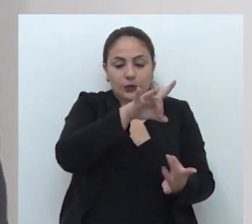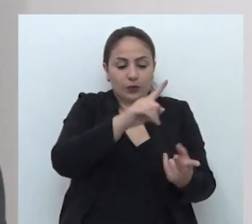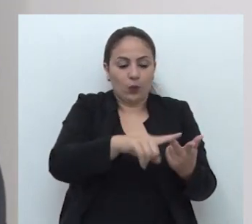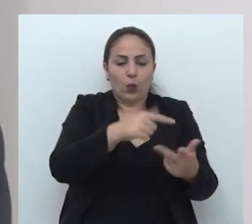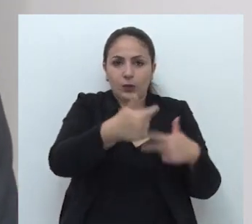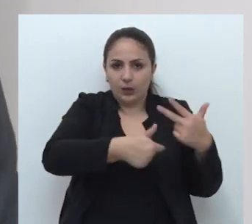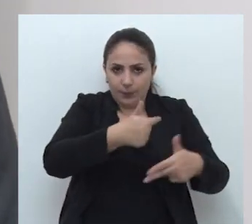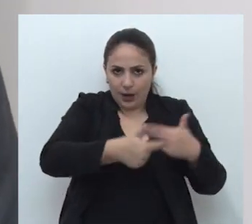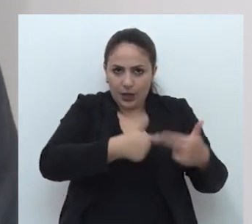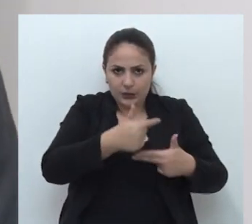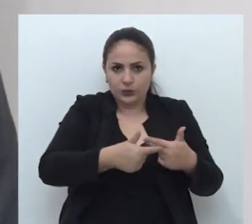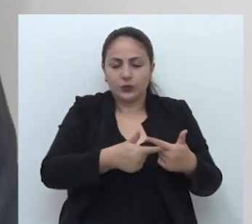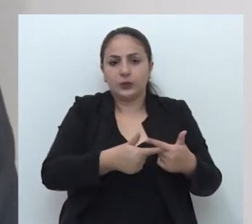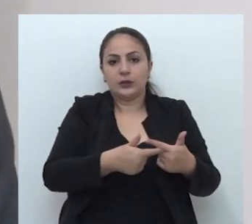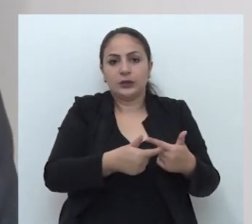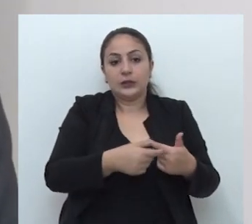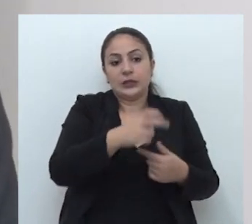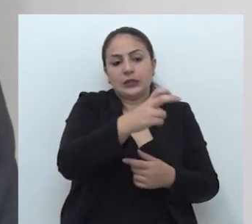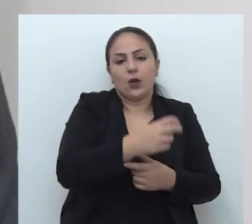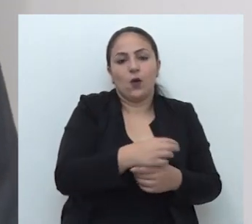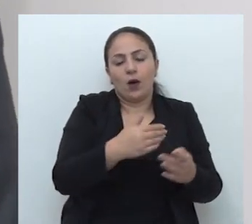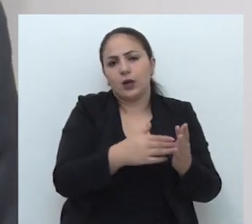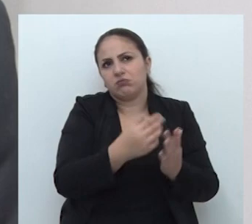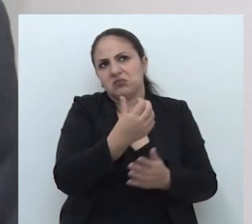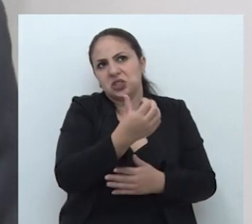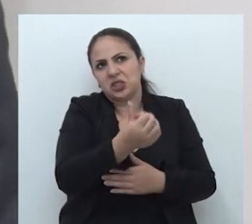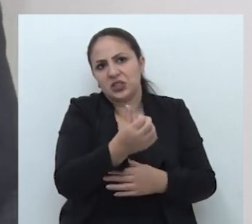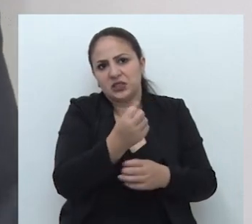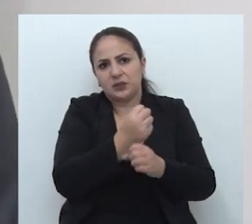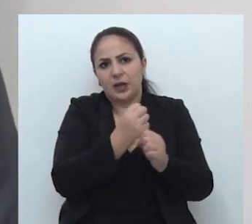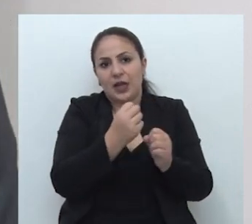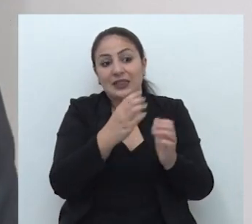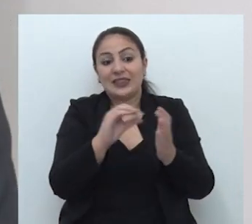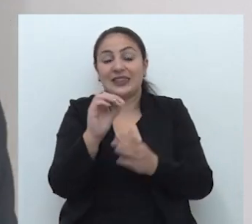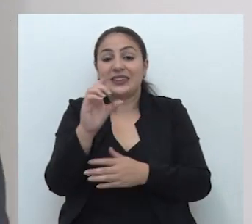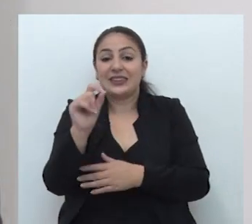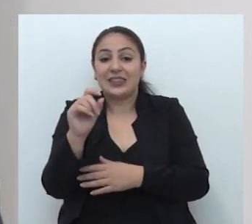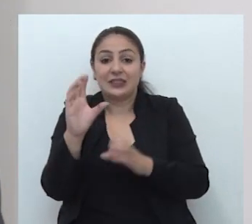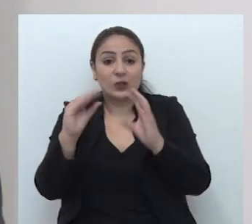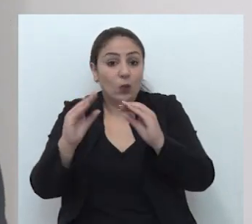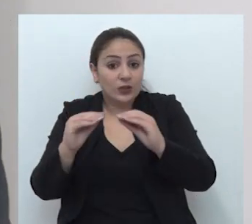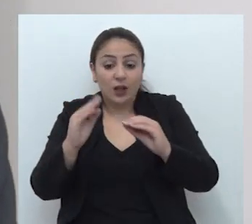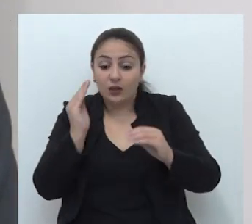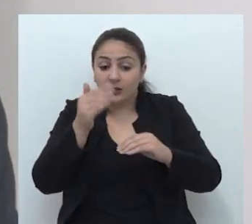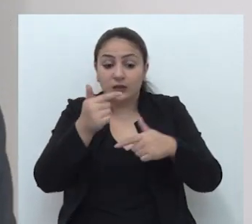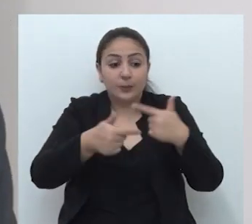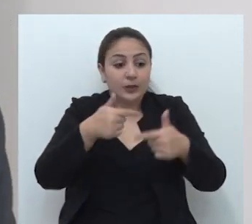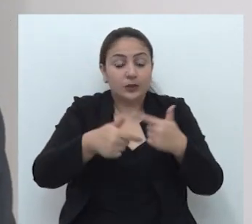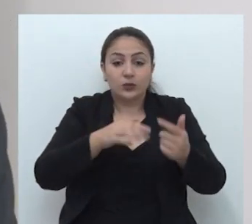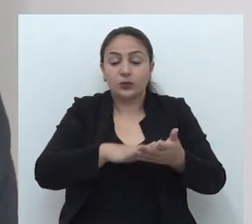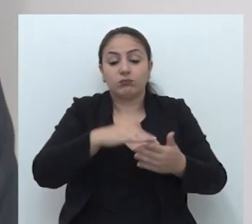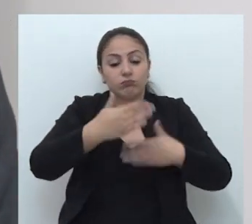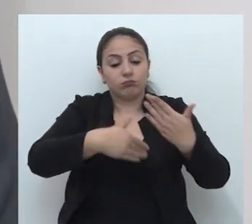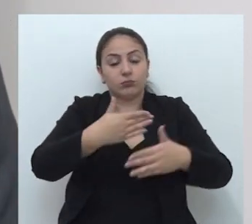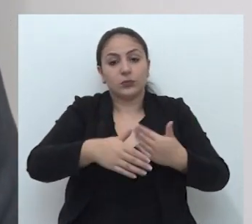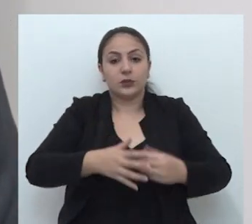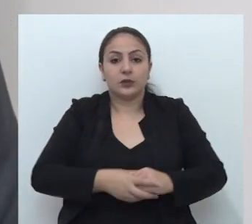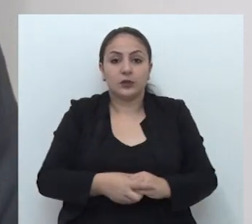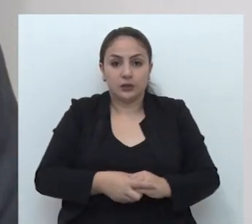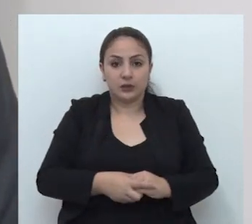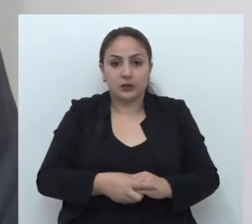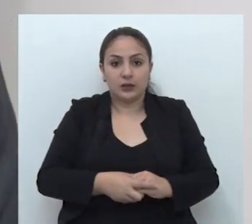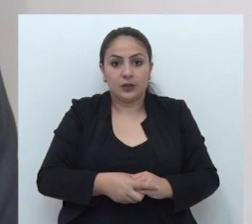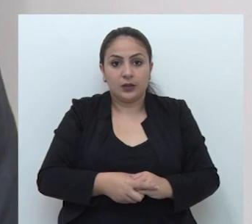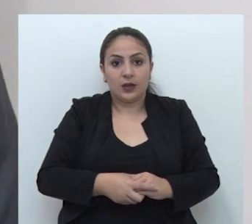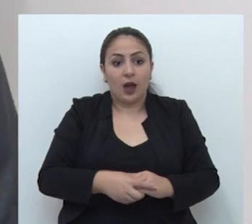o trabalho. Então, ou seja, das 5, 6 horas da manhã até as 10 da noite, essas pessoas estão ocupadas e progredindo. E por que